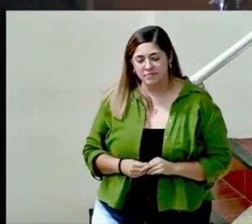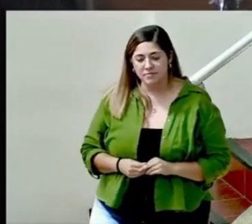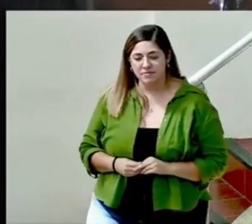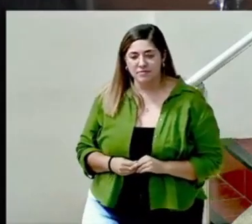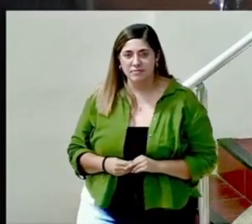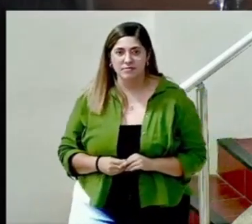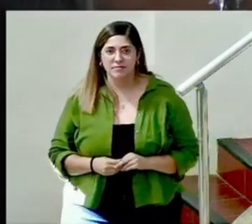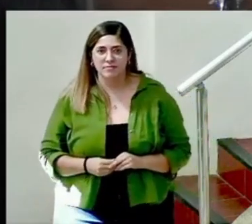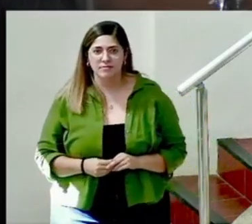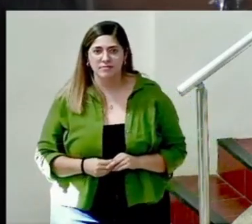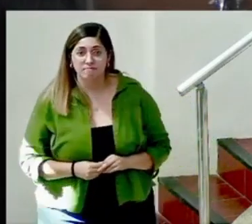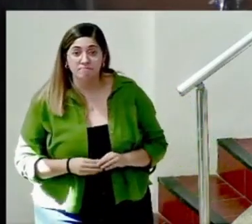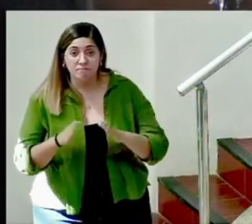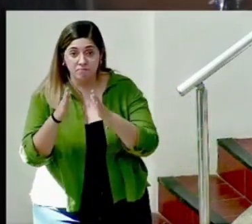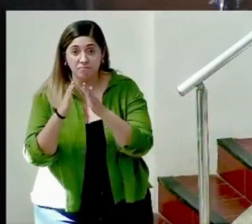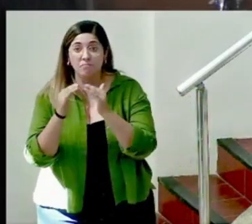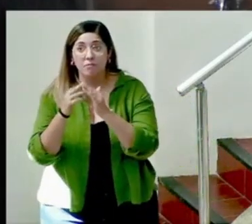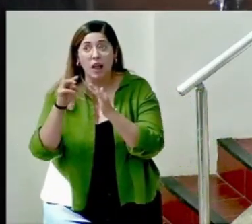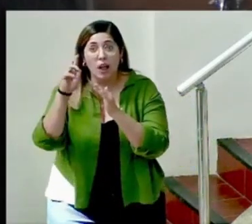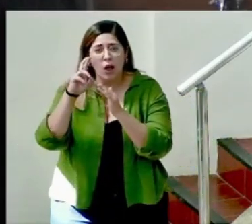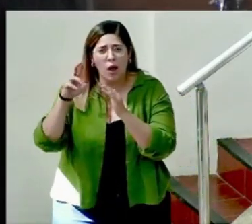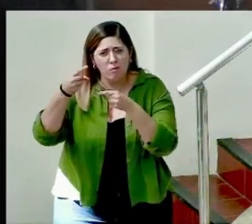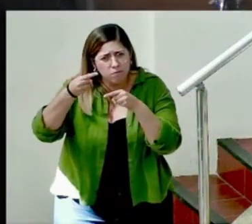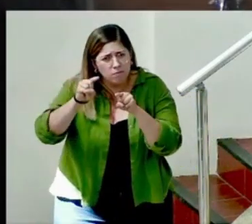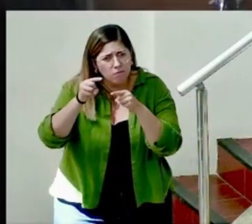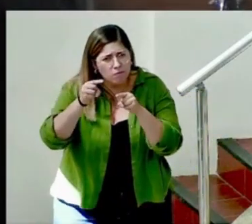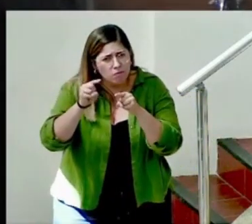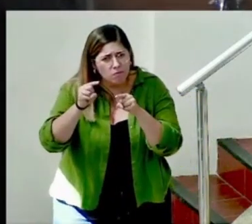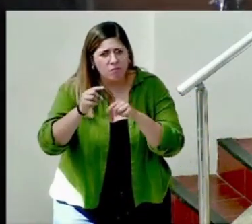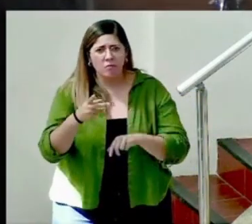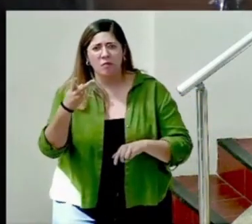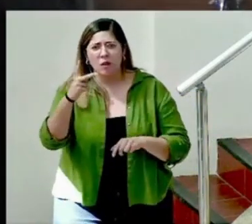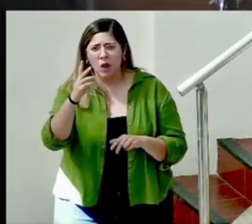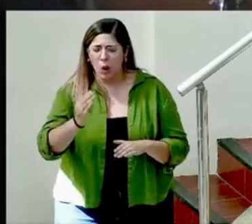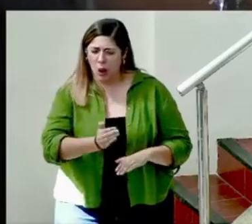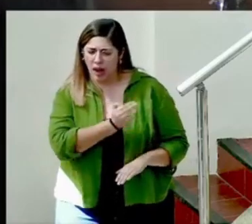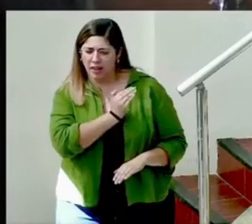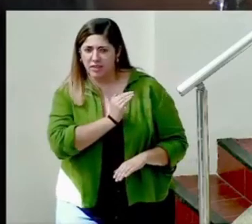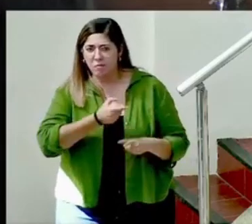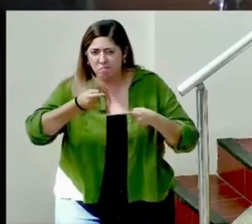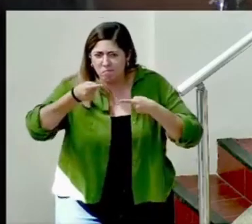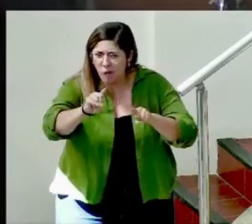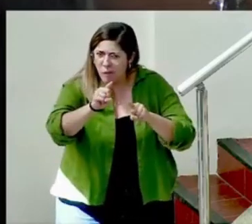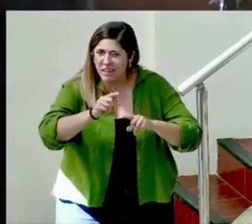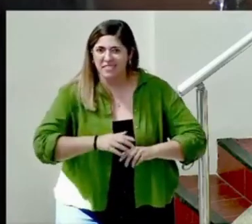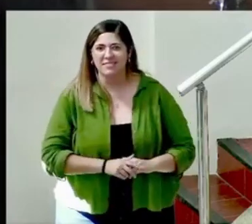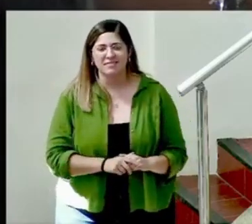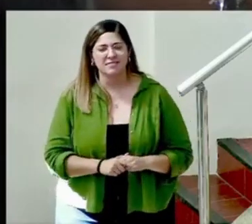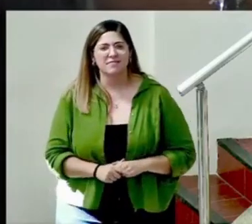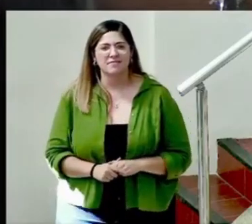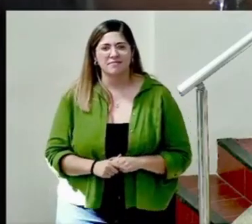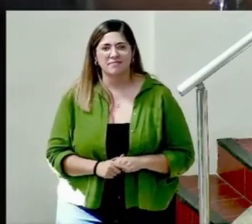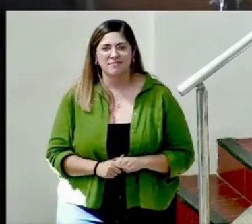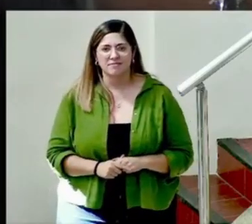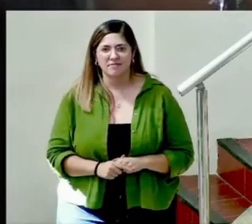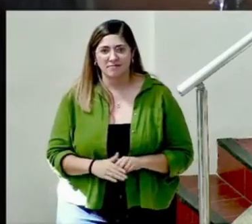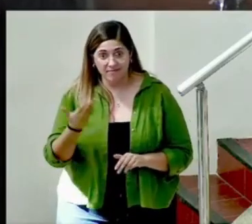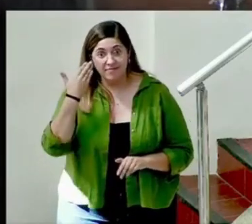E eu peço a Deus que o Senhor esteja incomodando o seu coração nessa manhã. Se você concluir